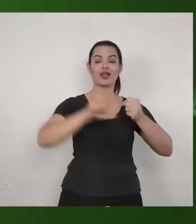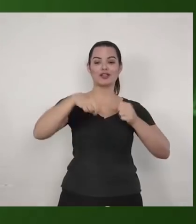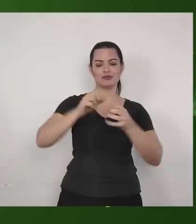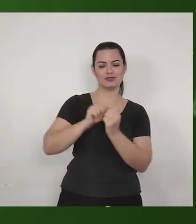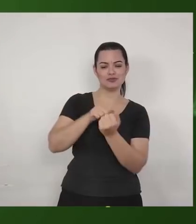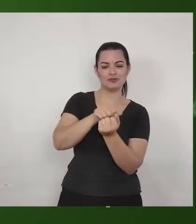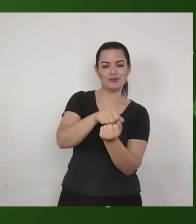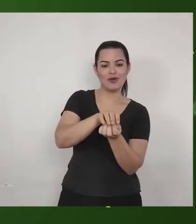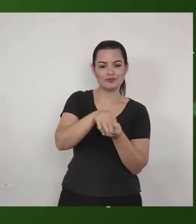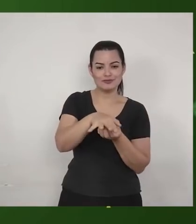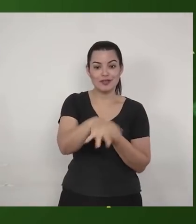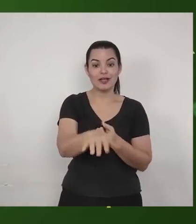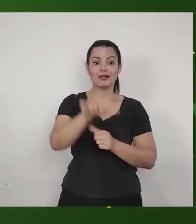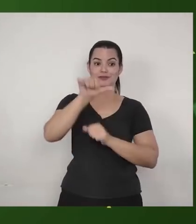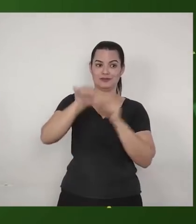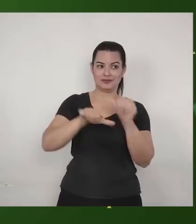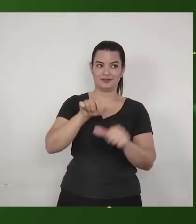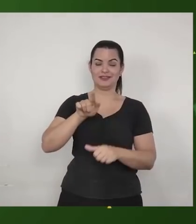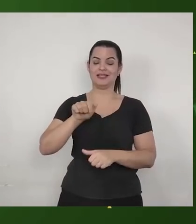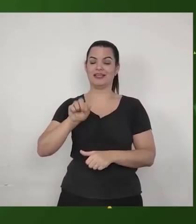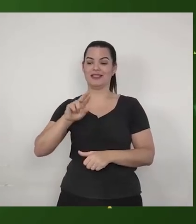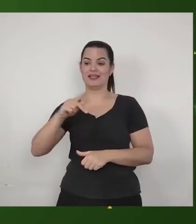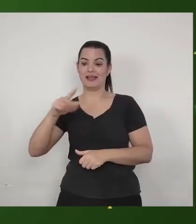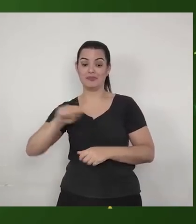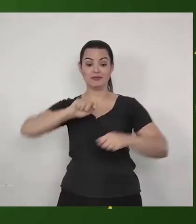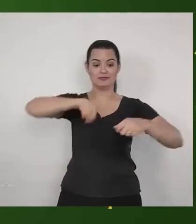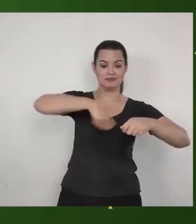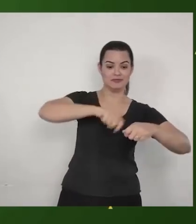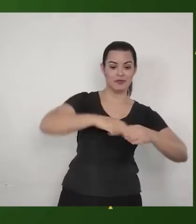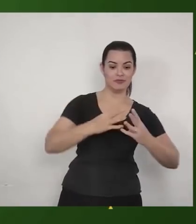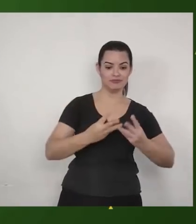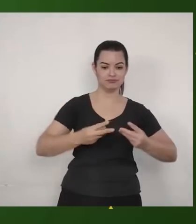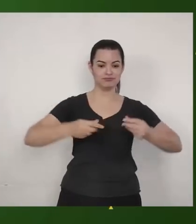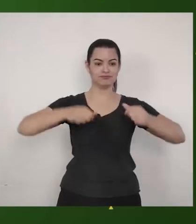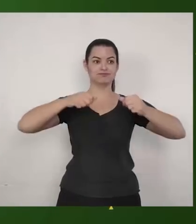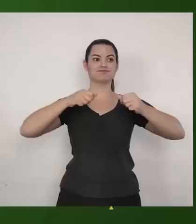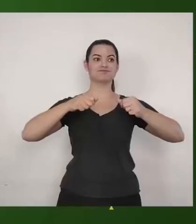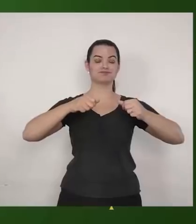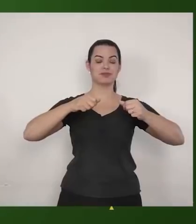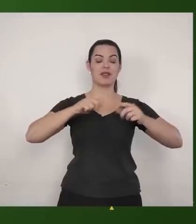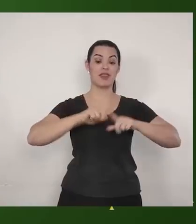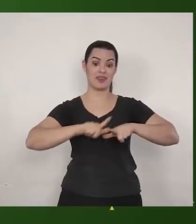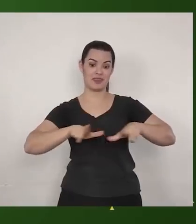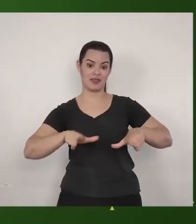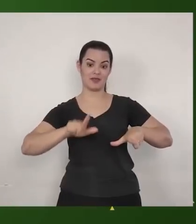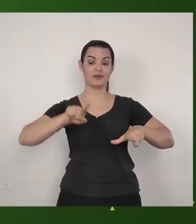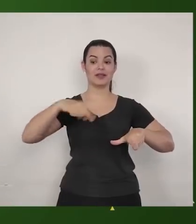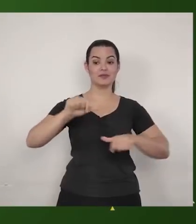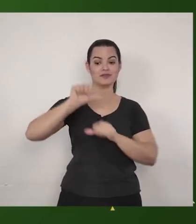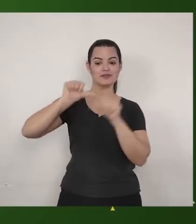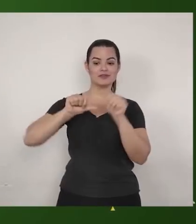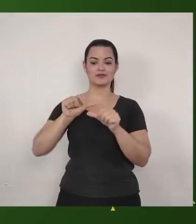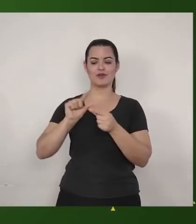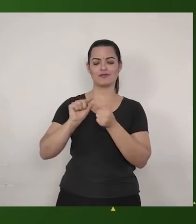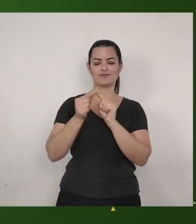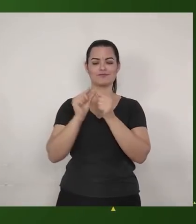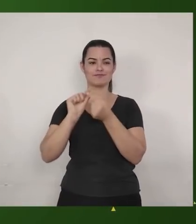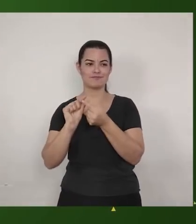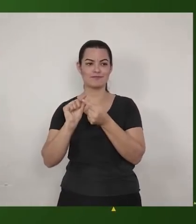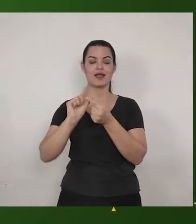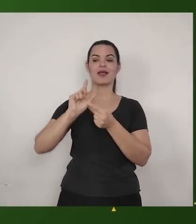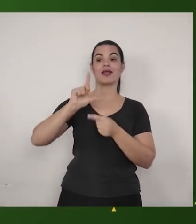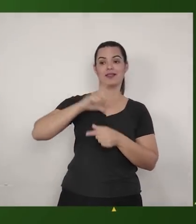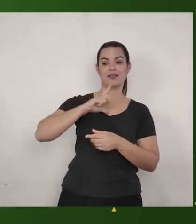e vira garapa, que vira um xaropinho, que é limpo, que vira um cristalzinho, que tem